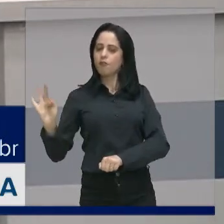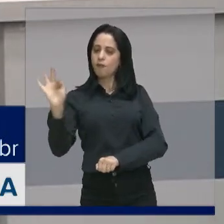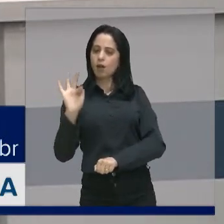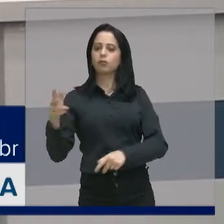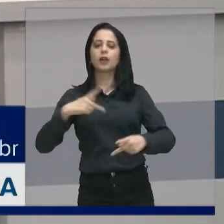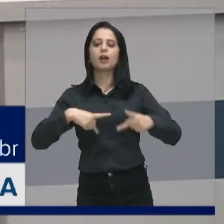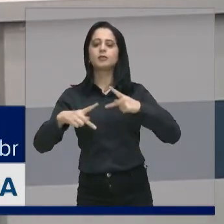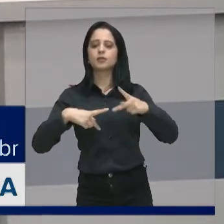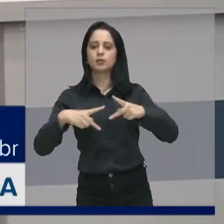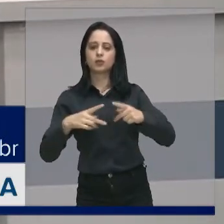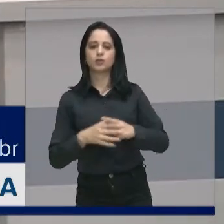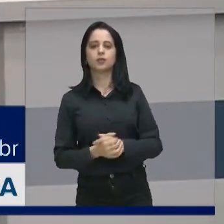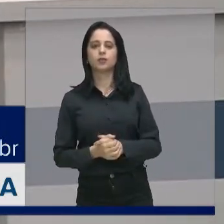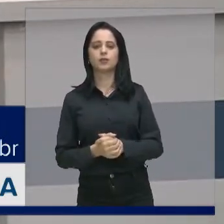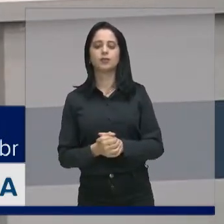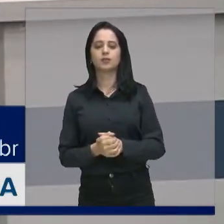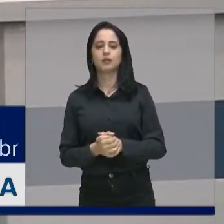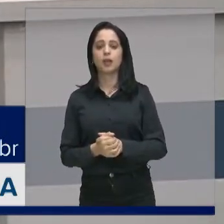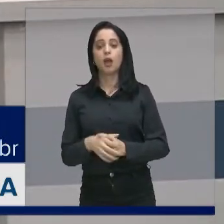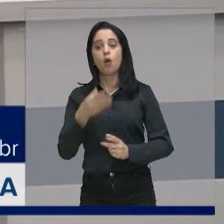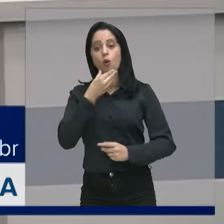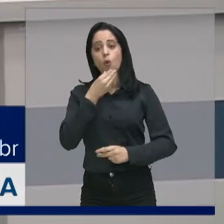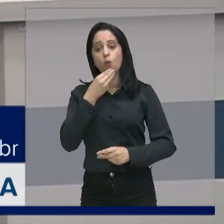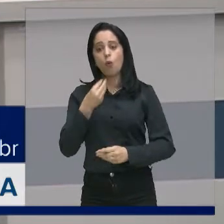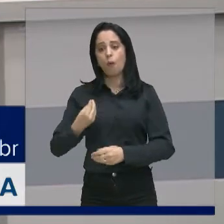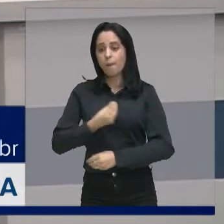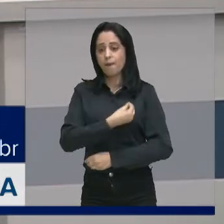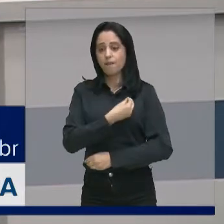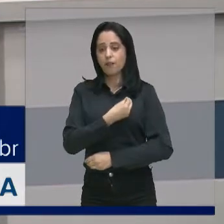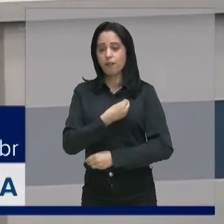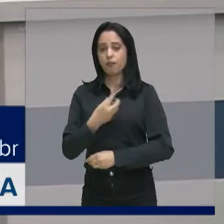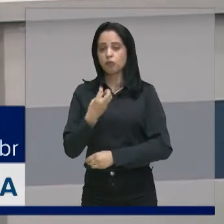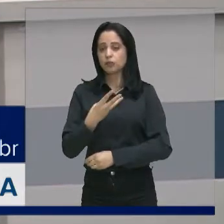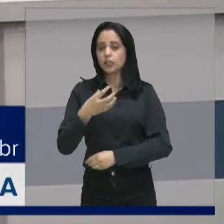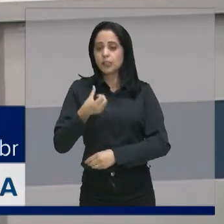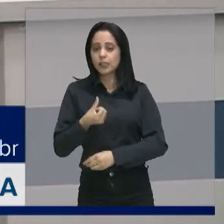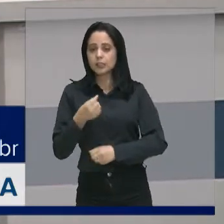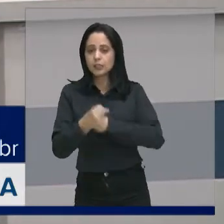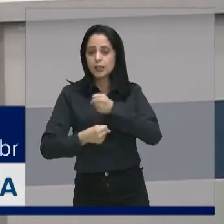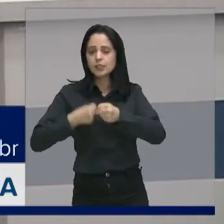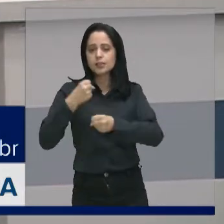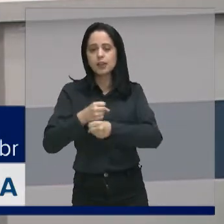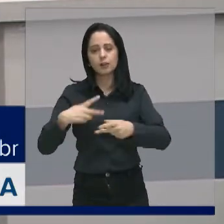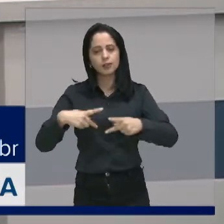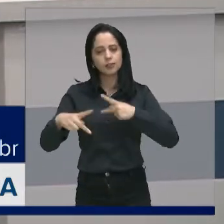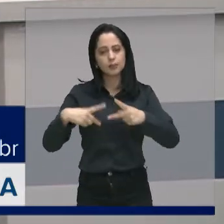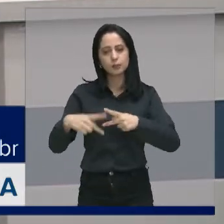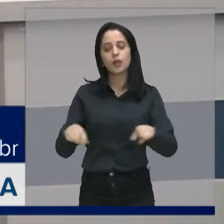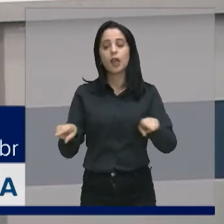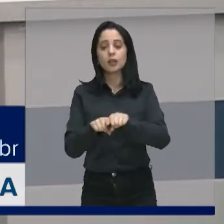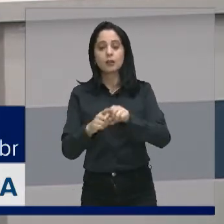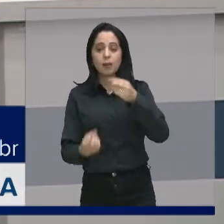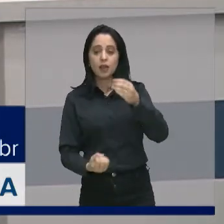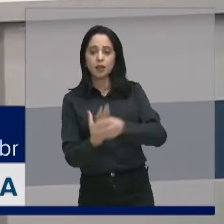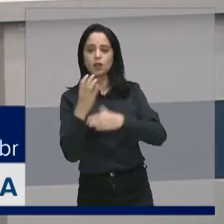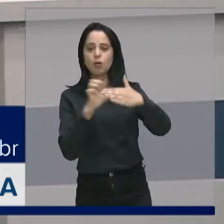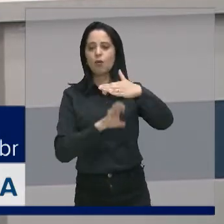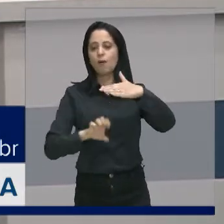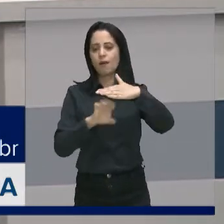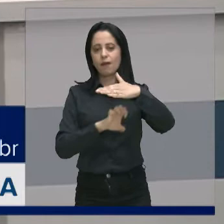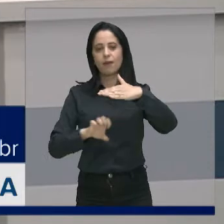José, cidade onde viveu por 36 anos. Também como ministro, criou a Empresa Brasileira de Pesquisa e